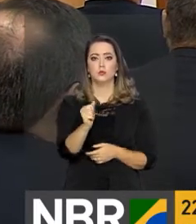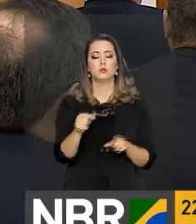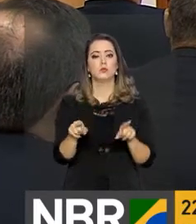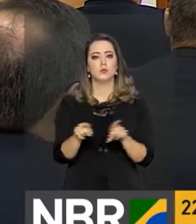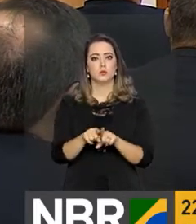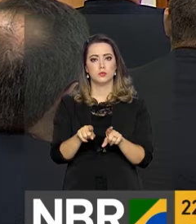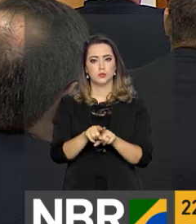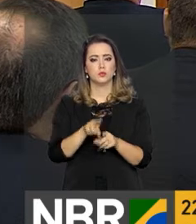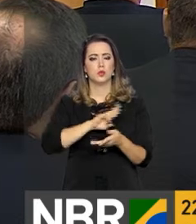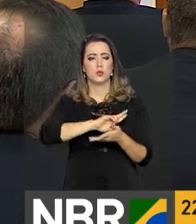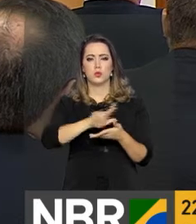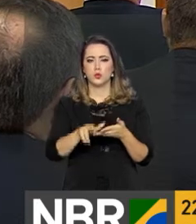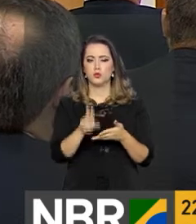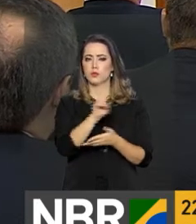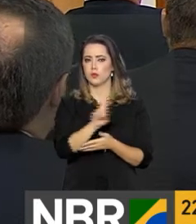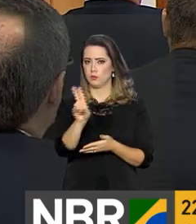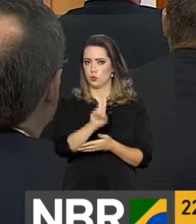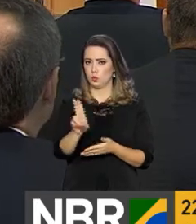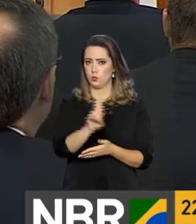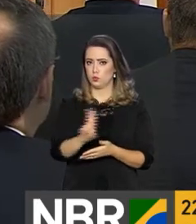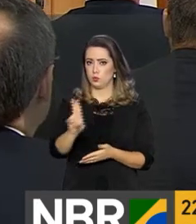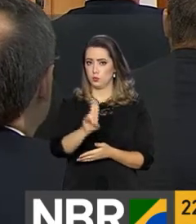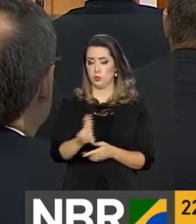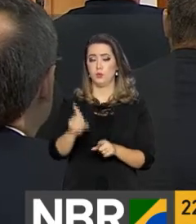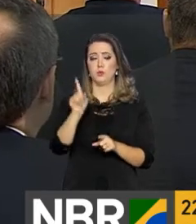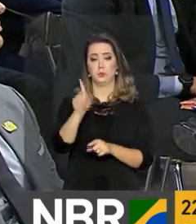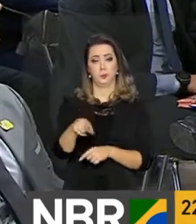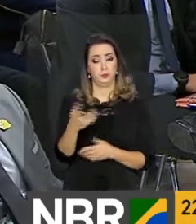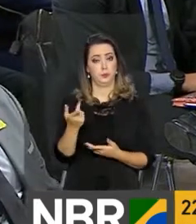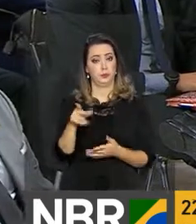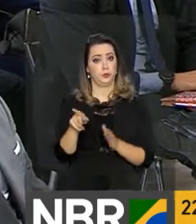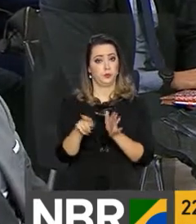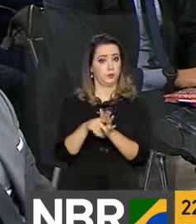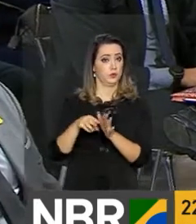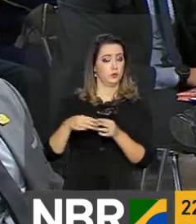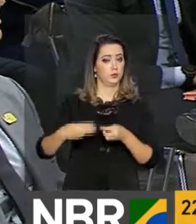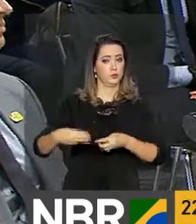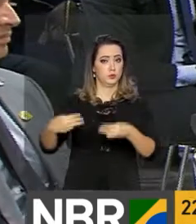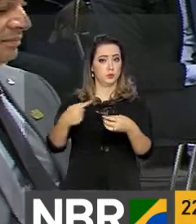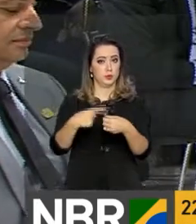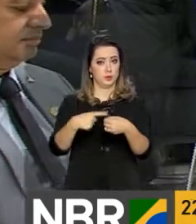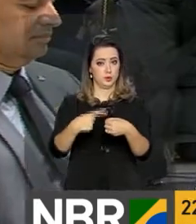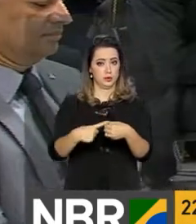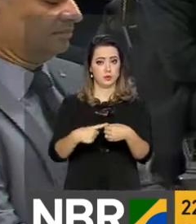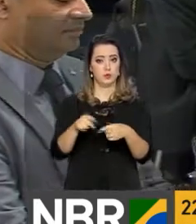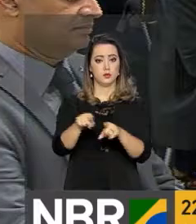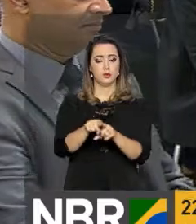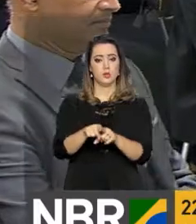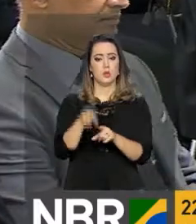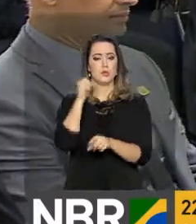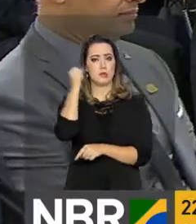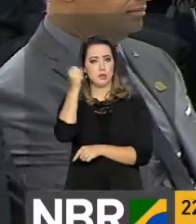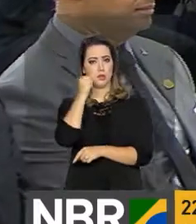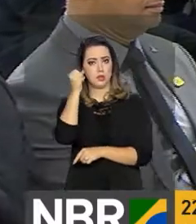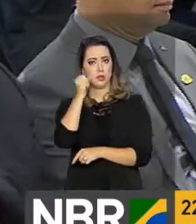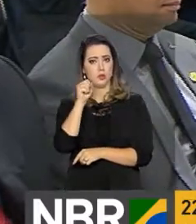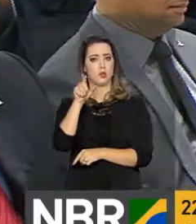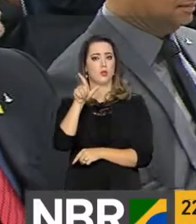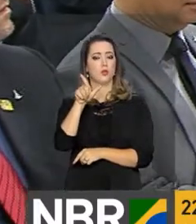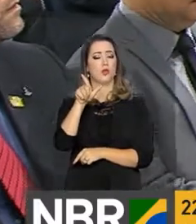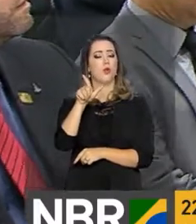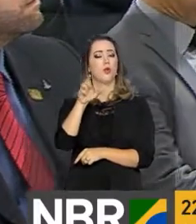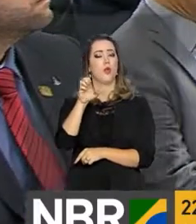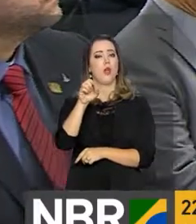silvani alves pereira secretário executivo do ministério das cidades o senador hélio josé os